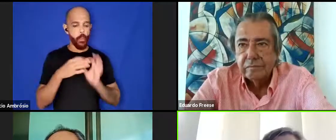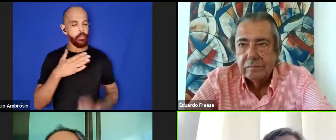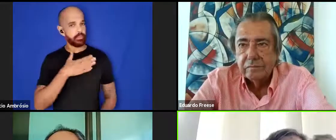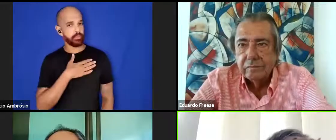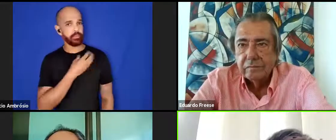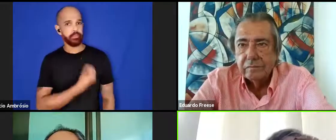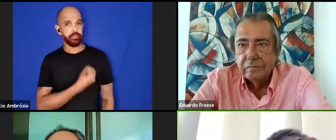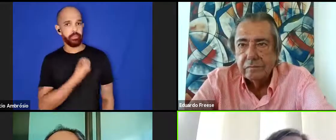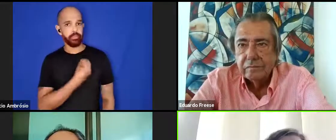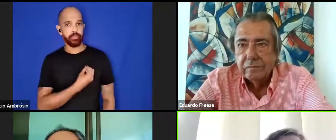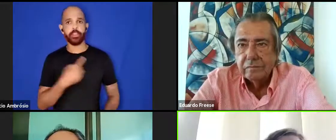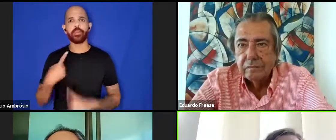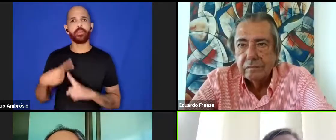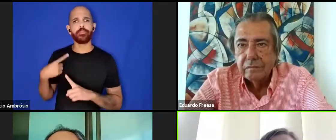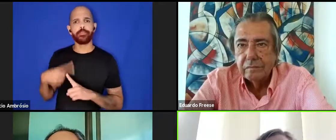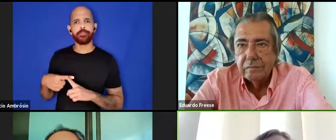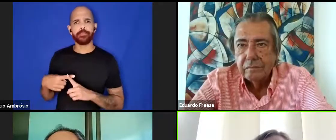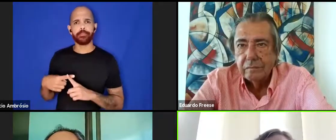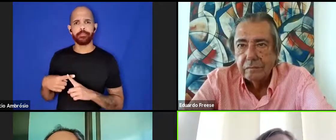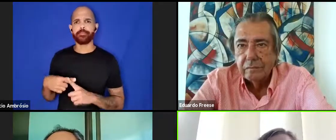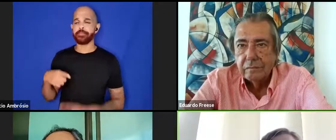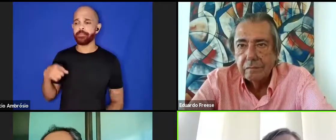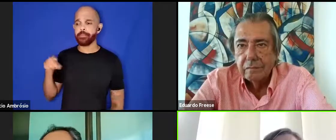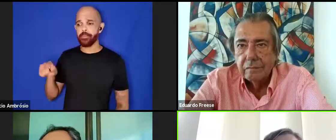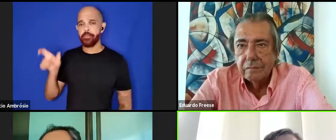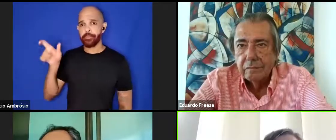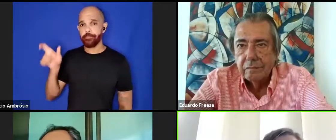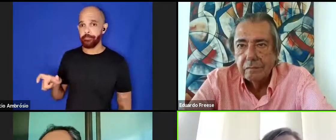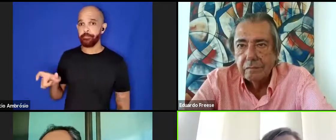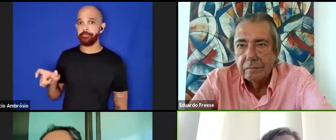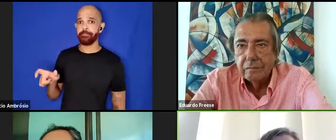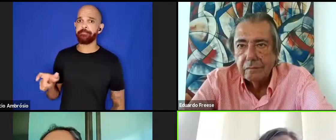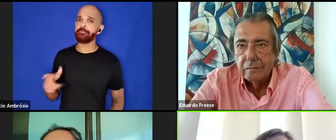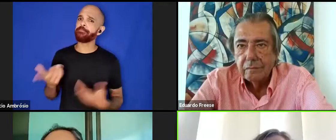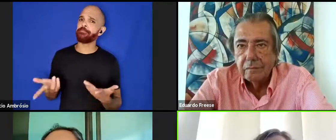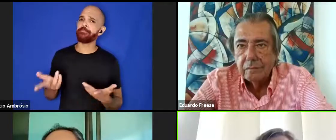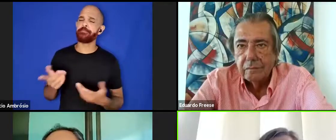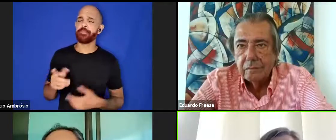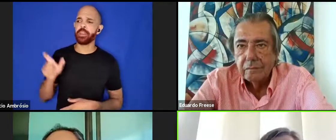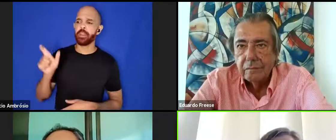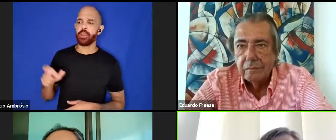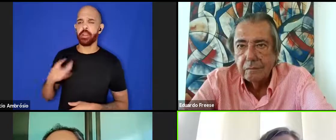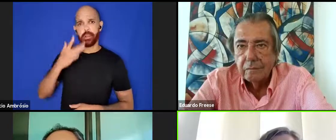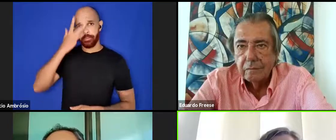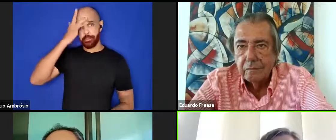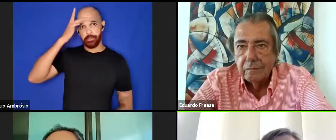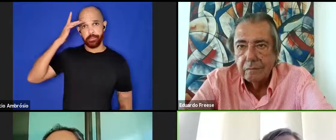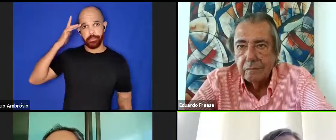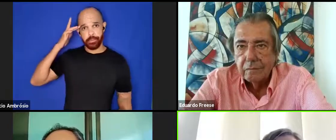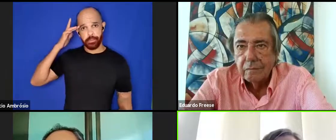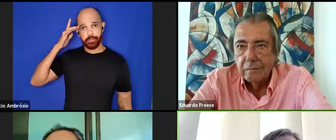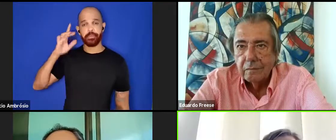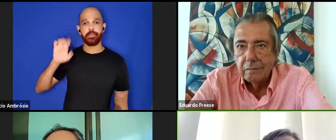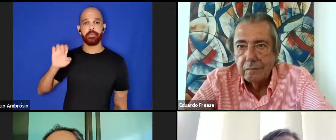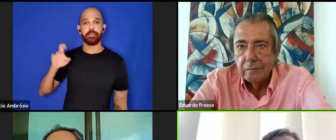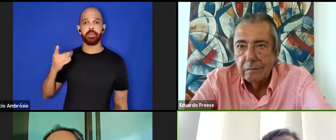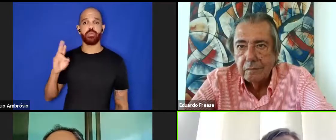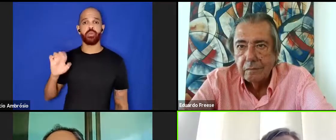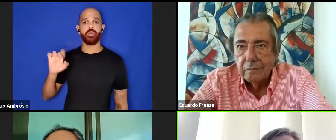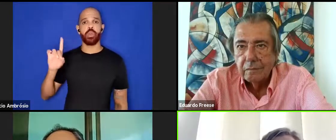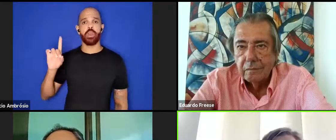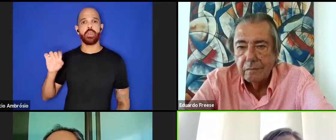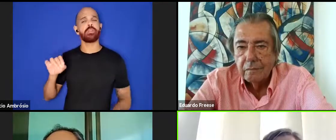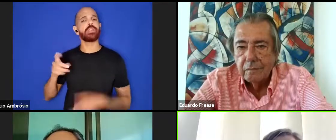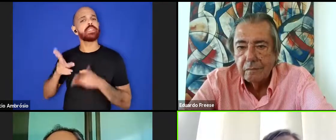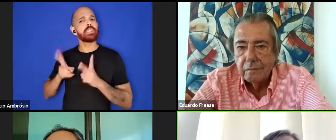porque ele foi, digamos assim, a pessoa que desde sempre esteve